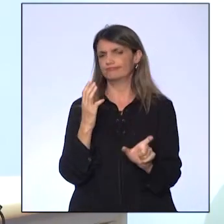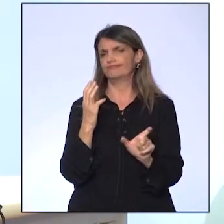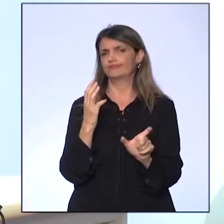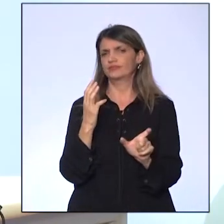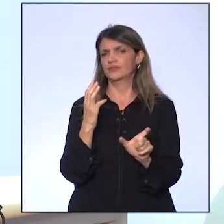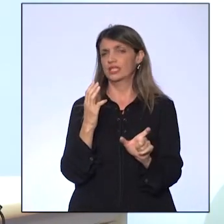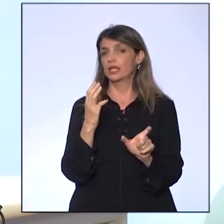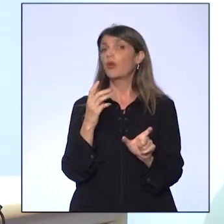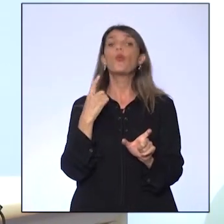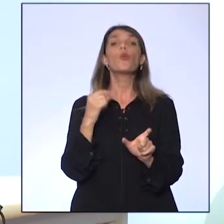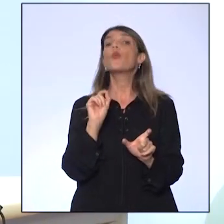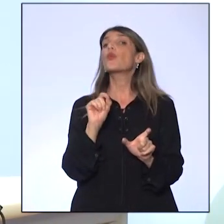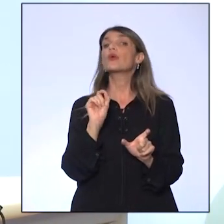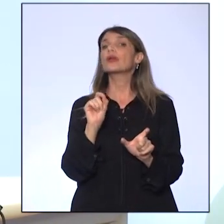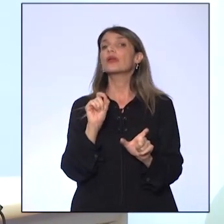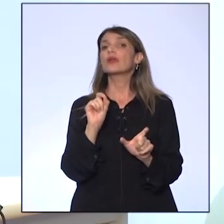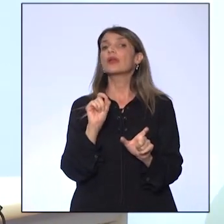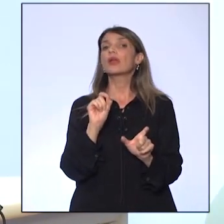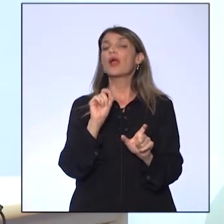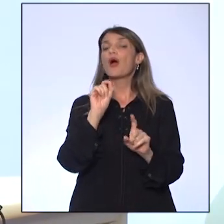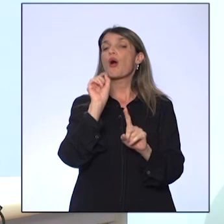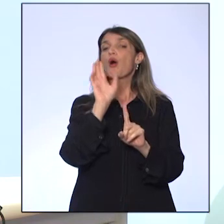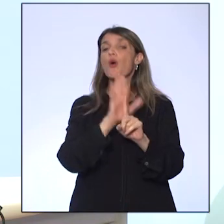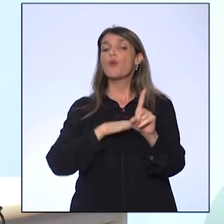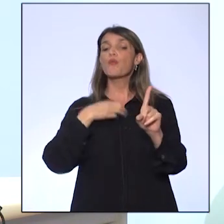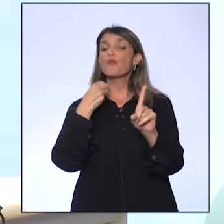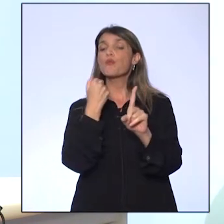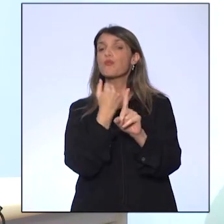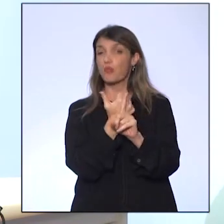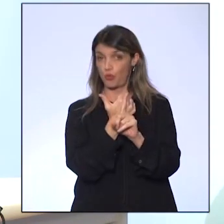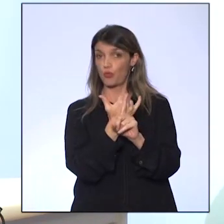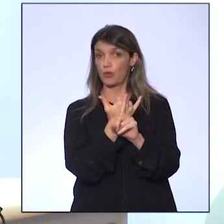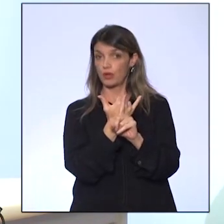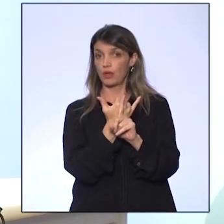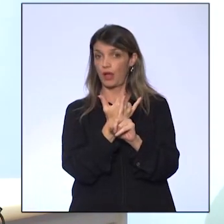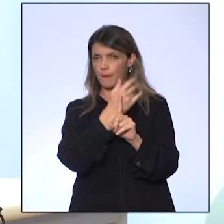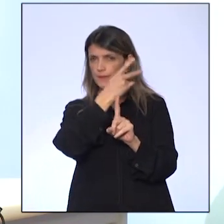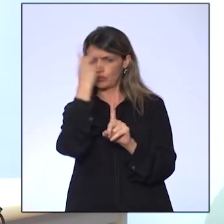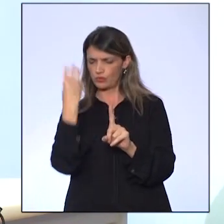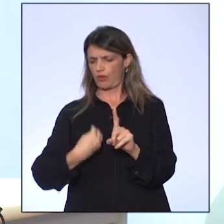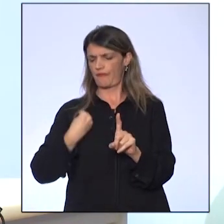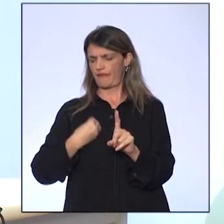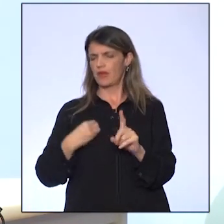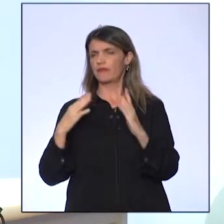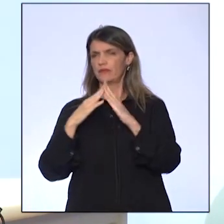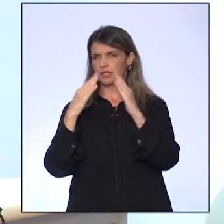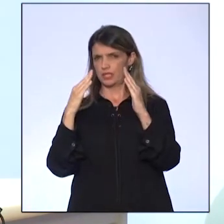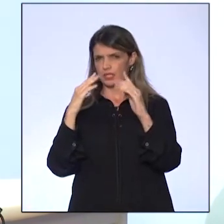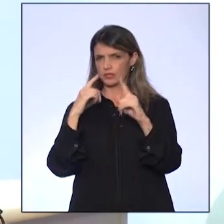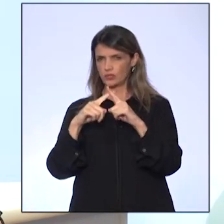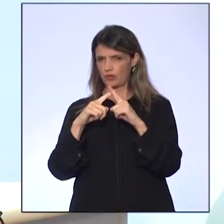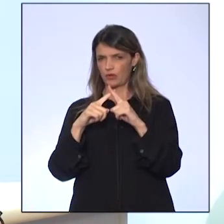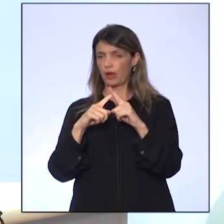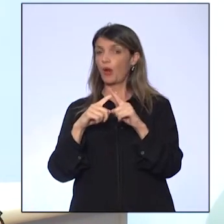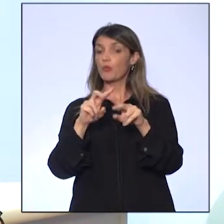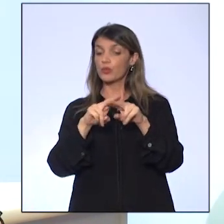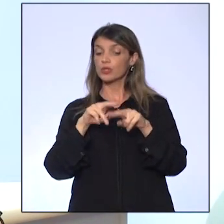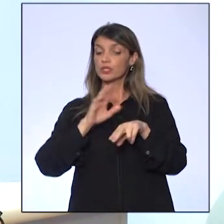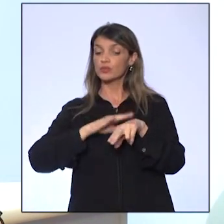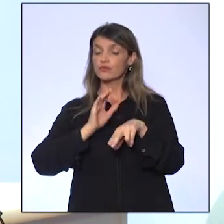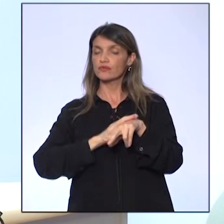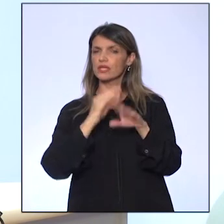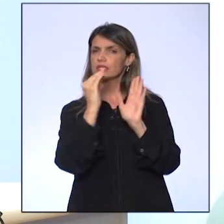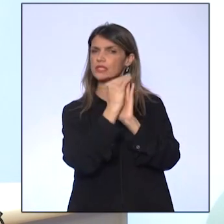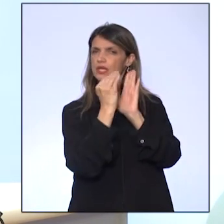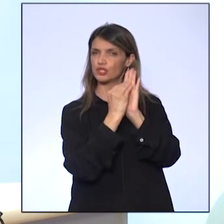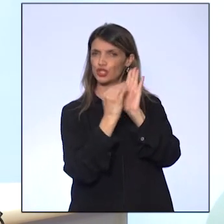para combater o bullying que as crianças vivem na escola. Por isso a agenda, né? Por isso que ela fez a agenda. Então, vocês